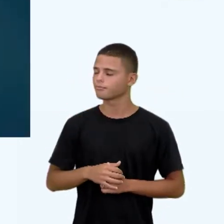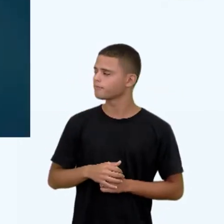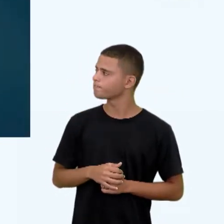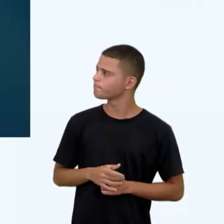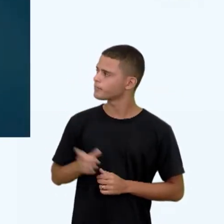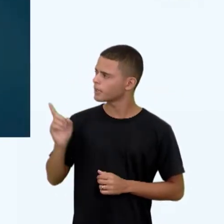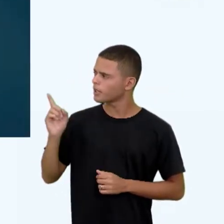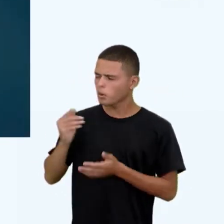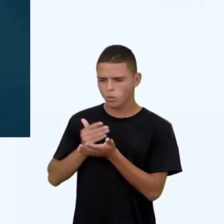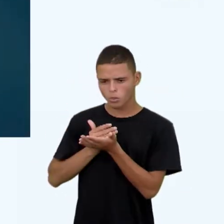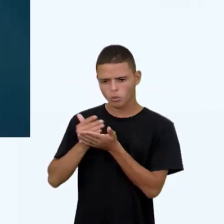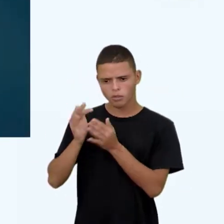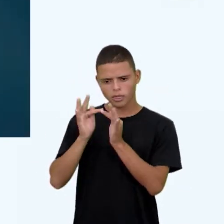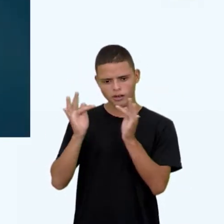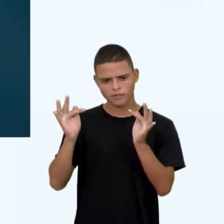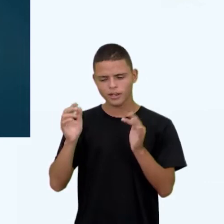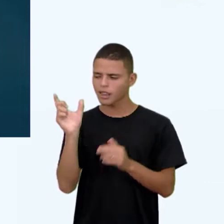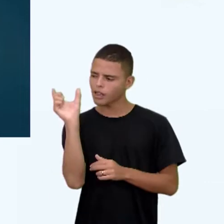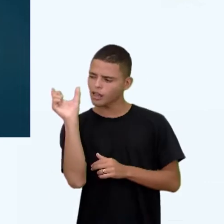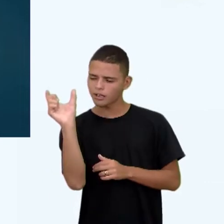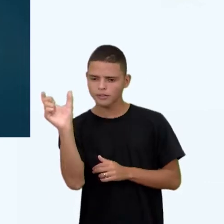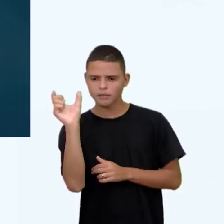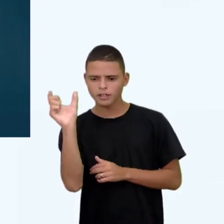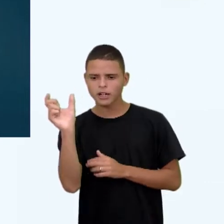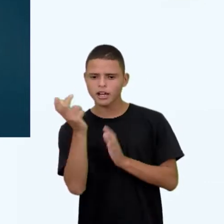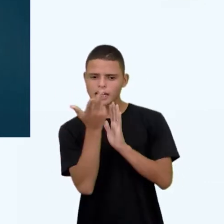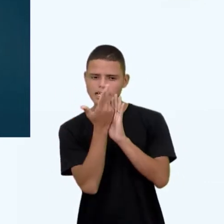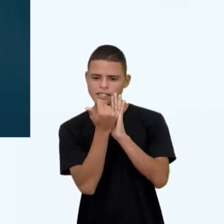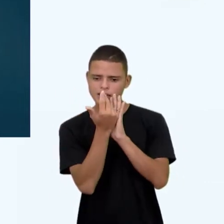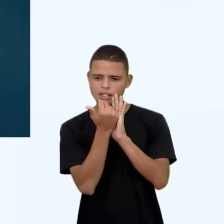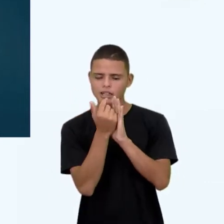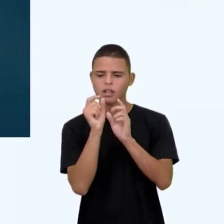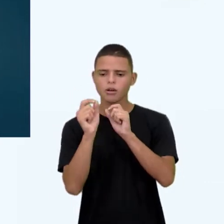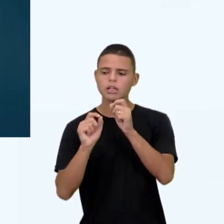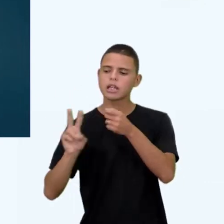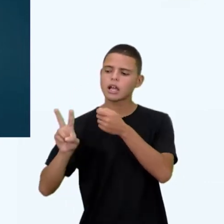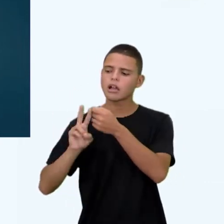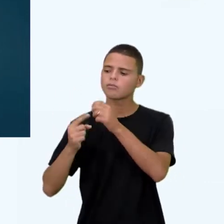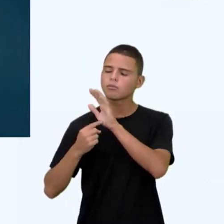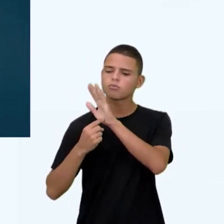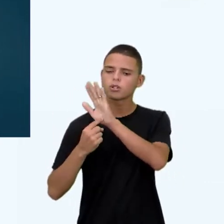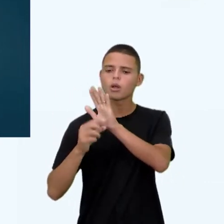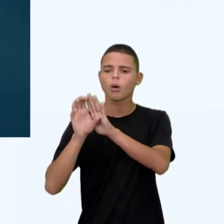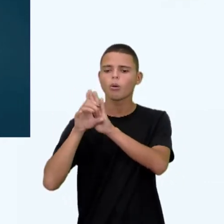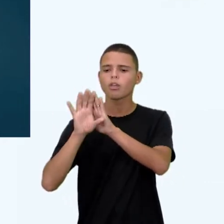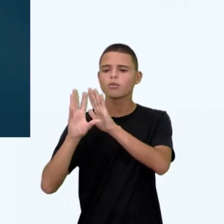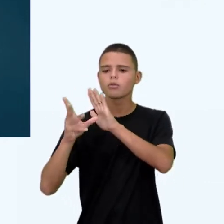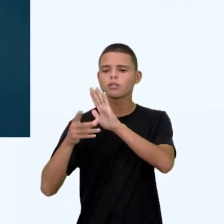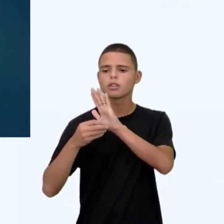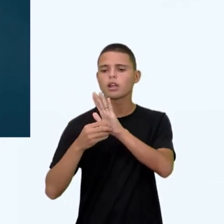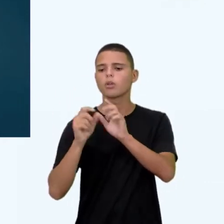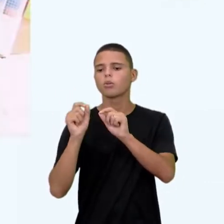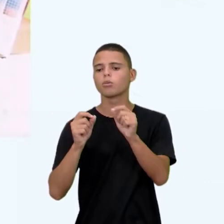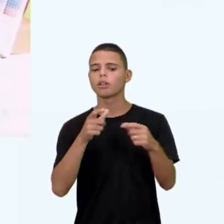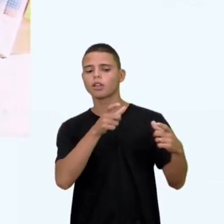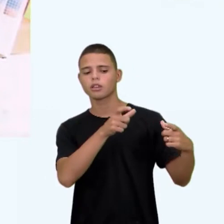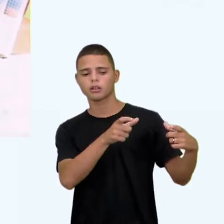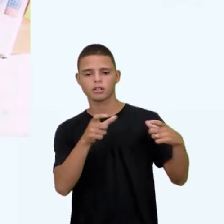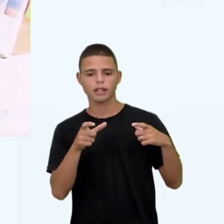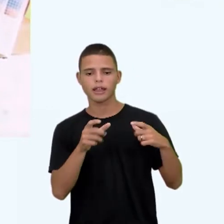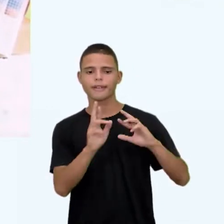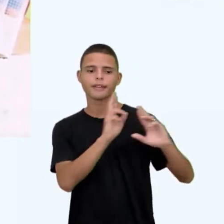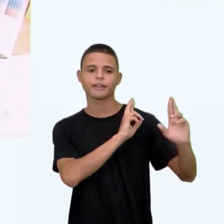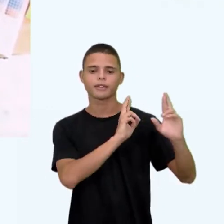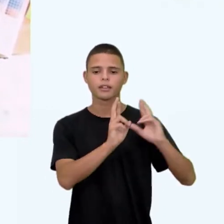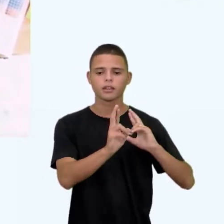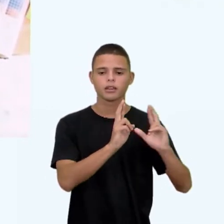No início da frase, o termo design é um substantivo, indicando o conceito geral de uma área.